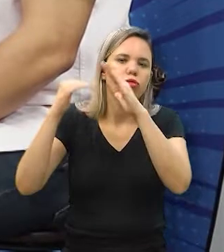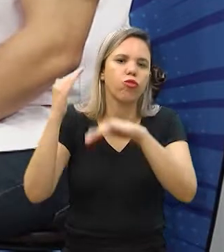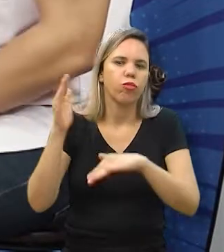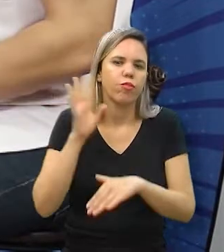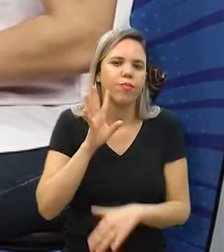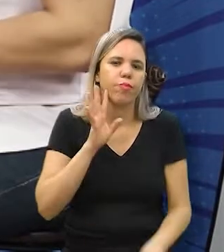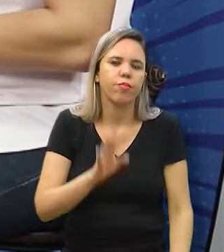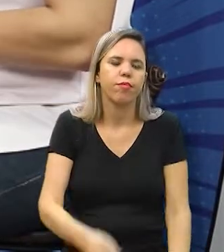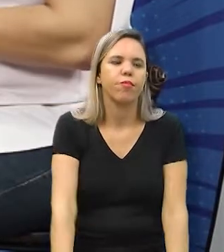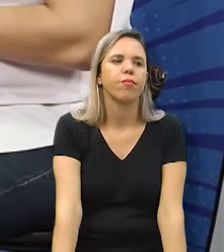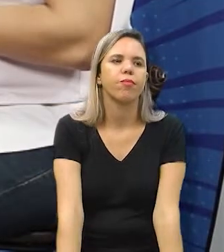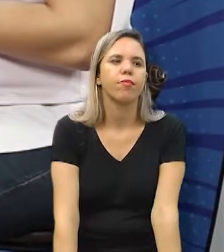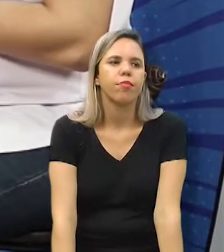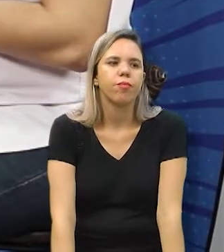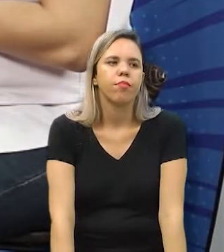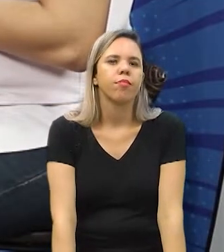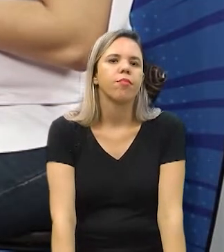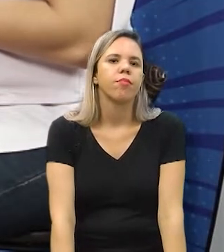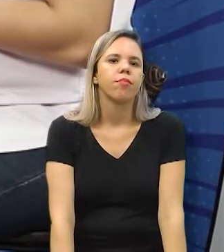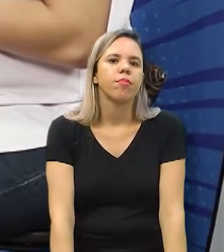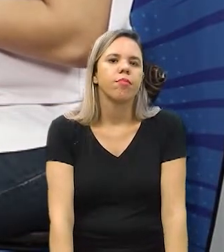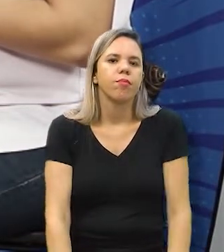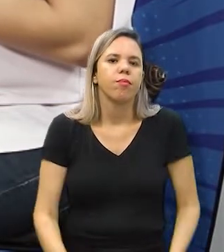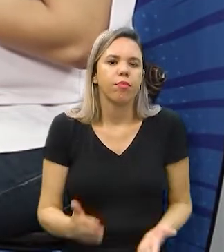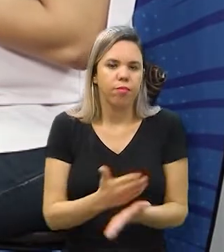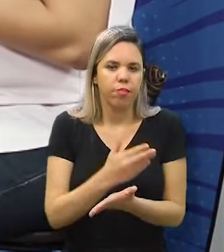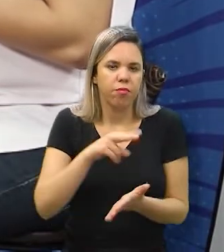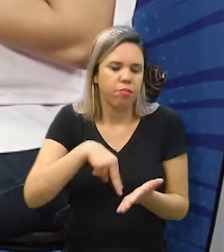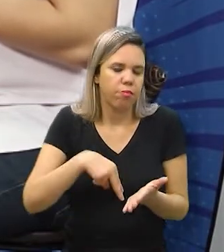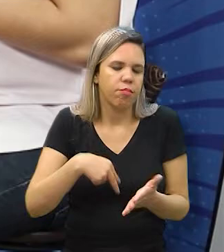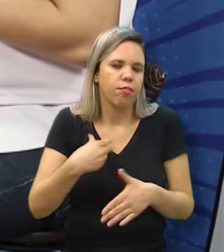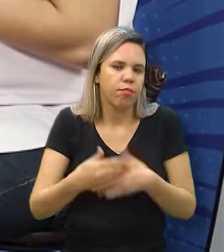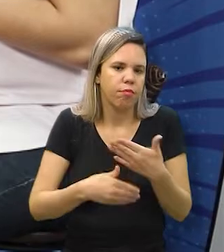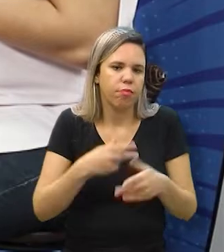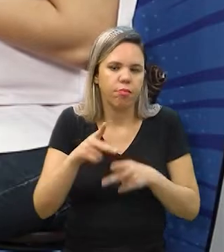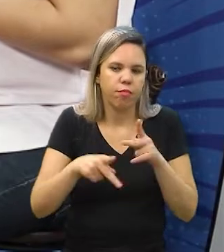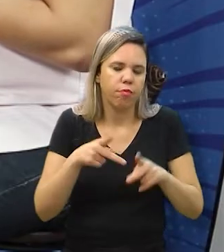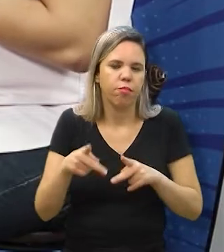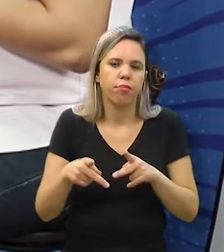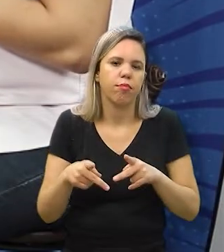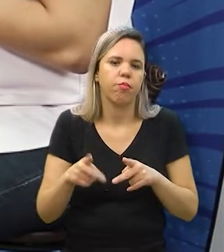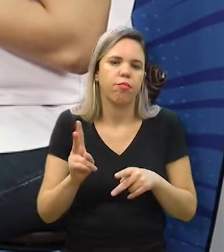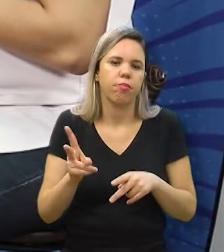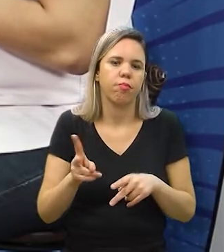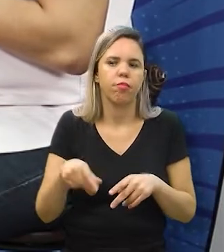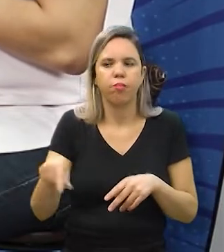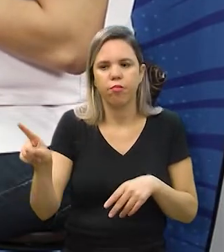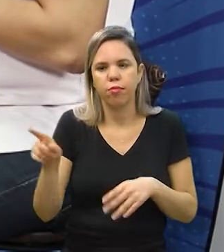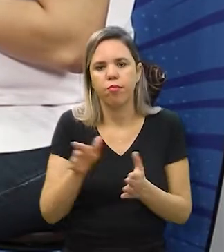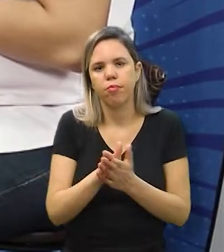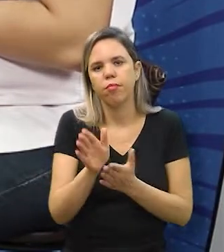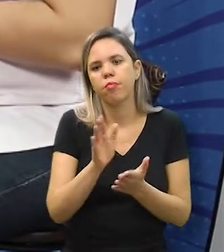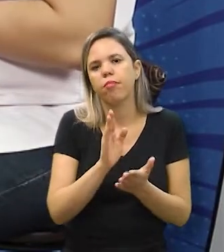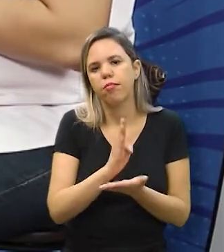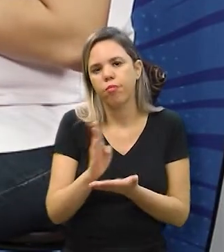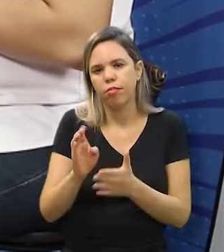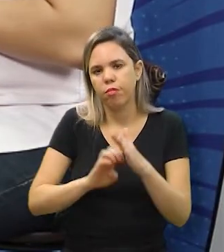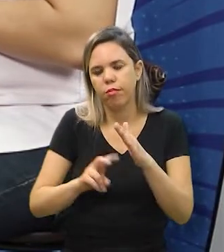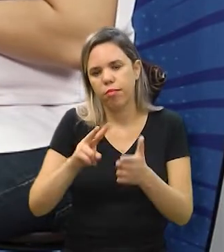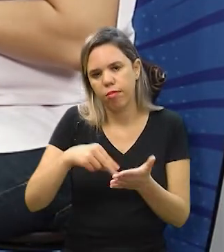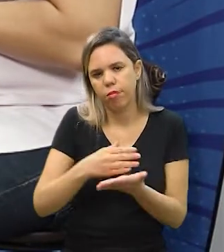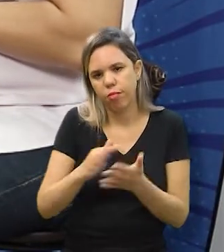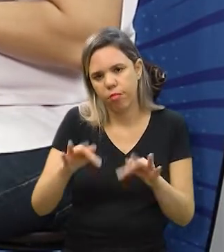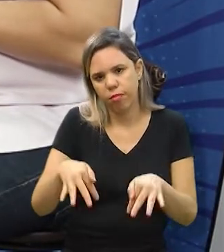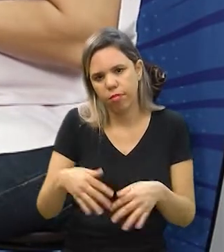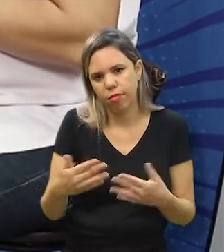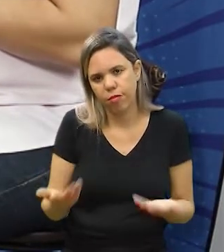muito legal. Então, e o livro eu leio, o pessoal me dá, né? Toda vez que vai para a editora me manda, eu leio do começo